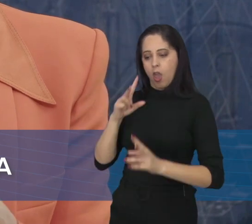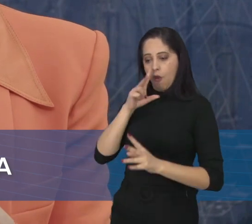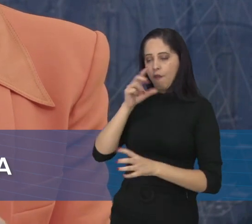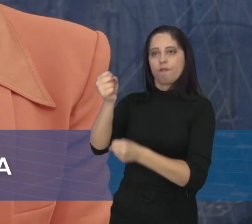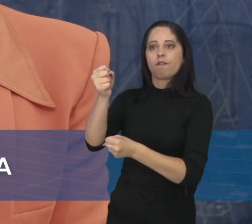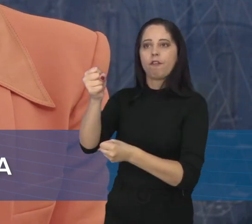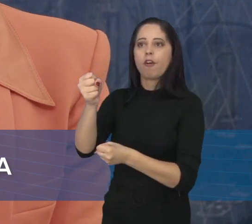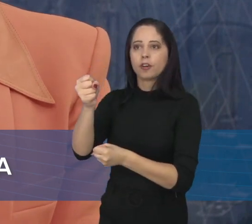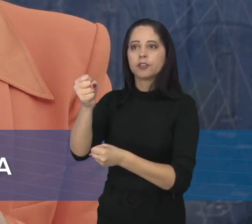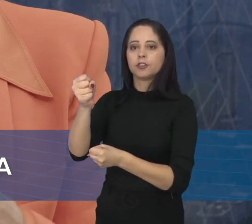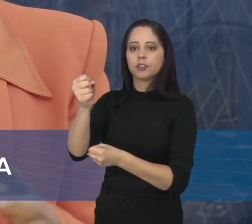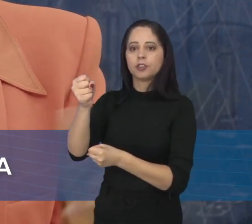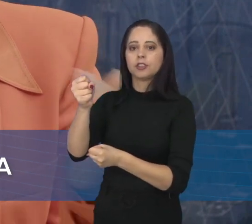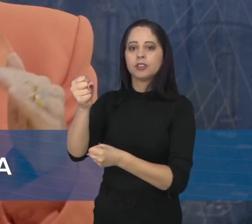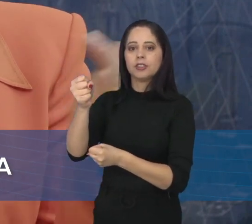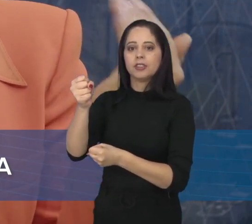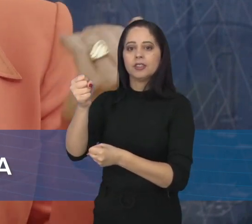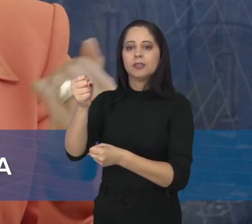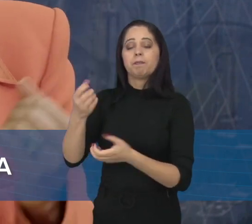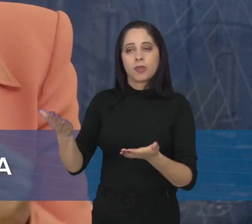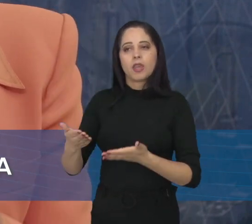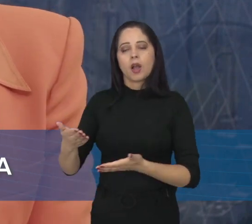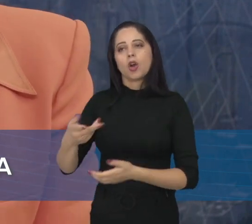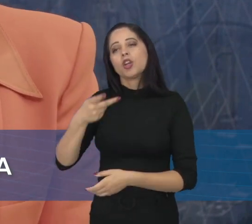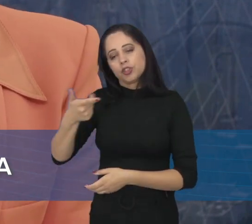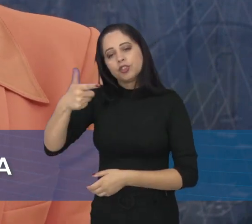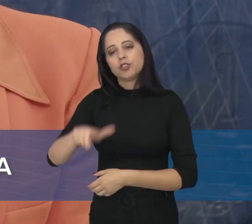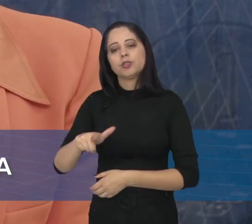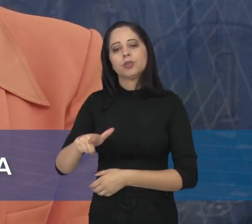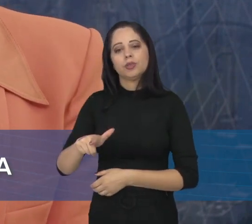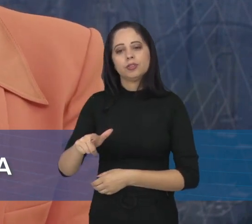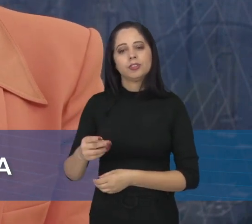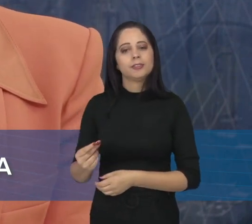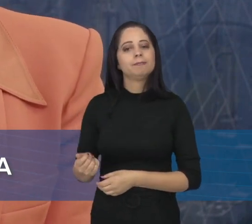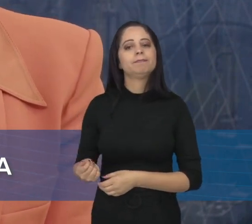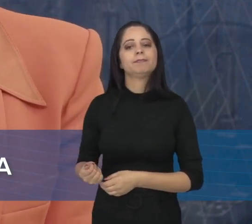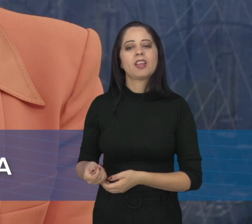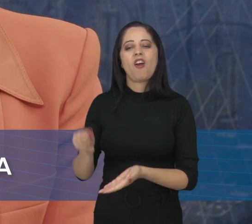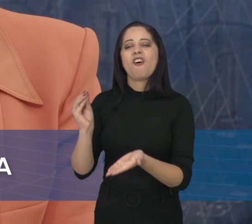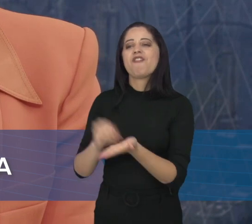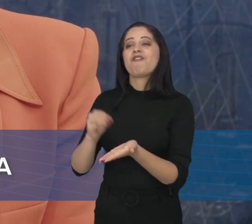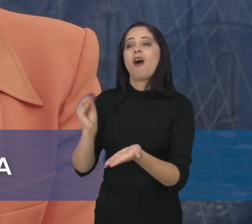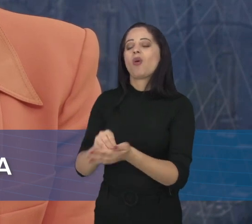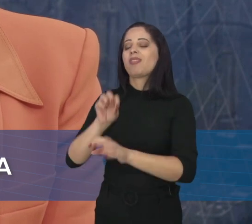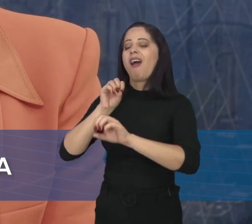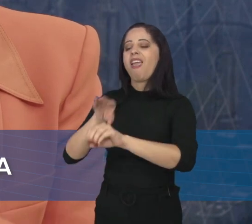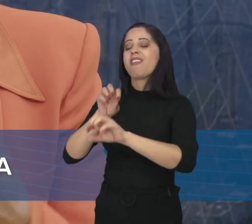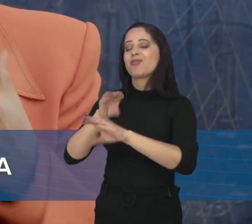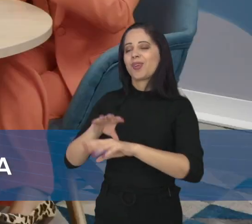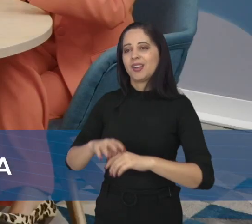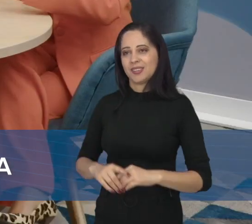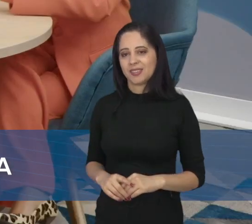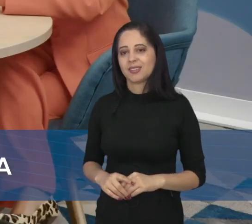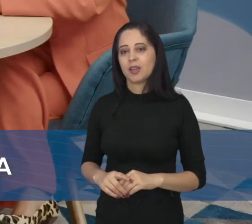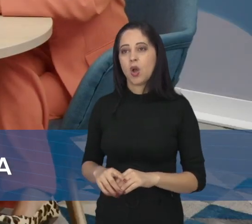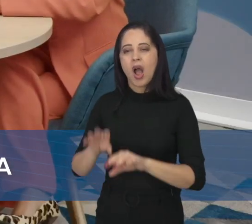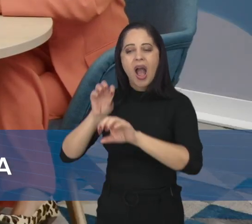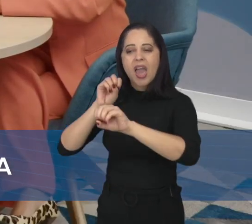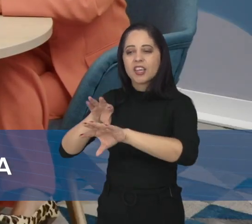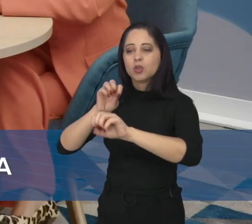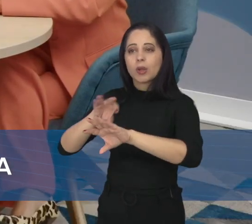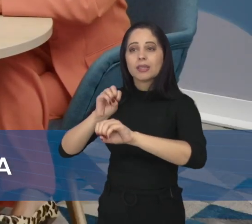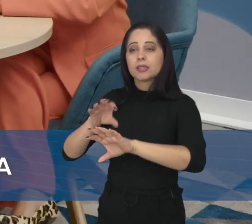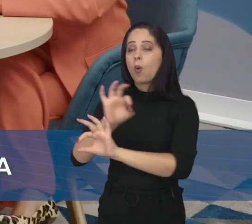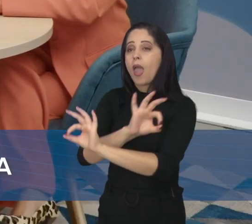preconceituosa, precisa ser forte. E aí eu volto naquilo que eu lhe disse no bloco anterior. Falta educação. Educação protege a